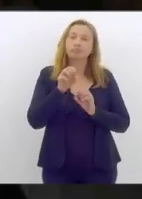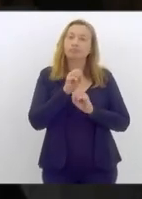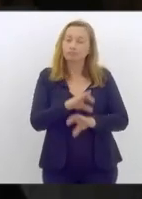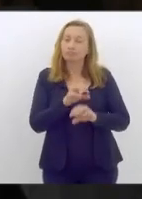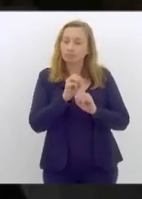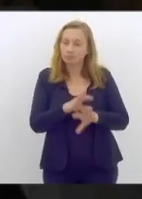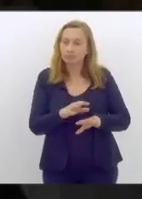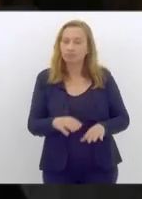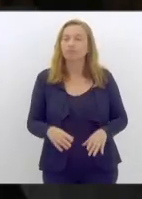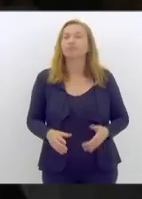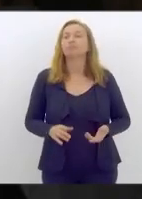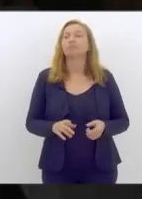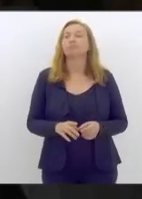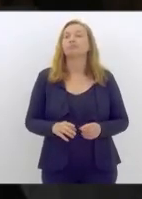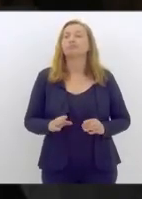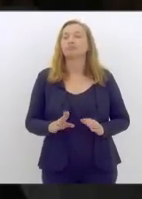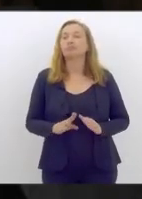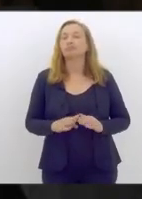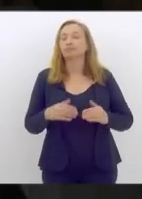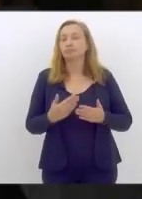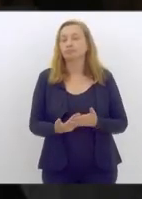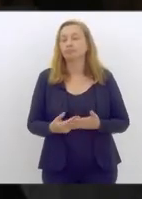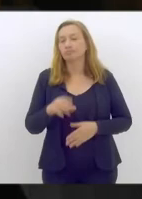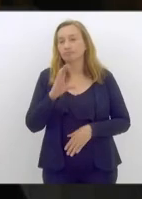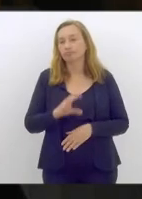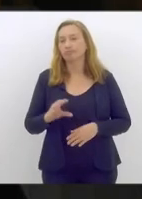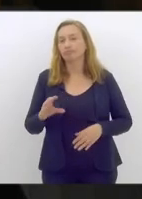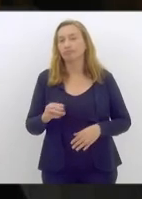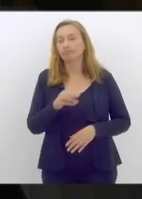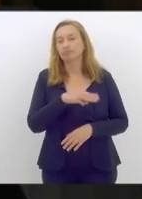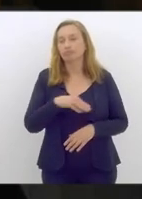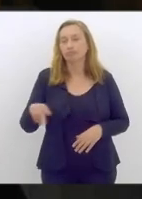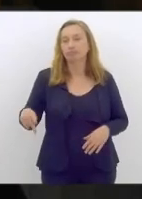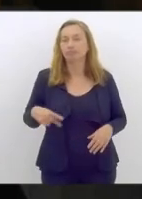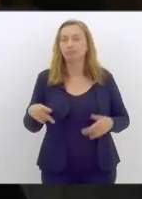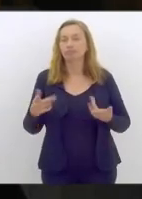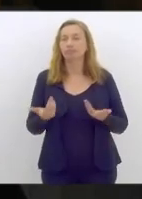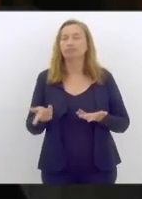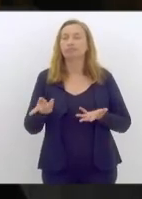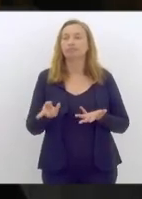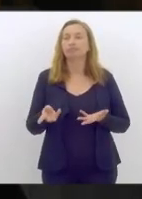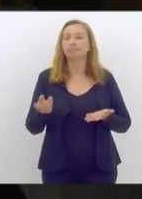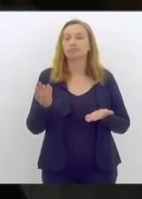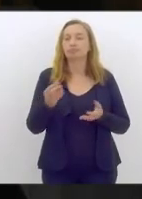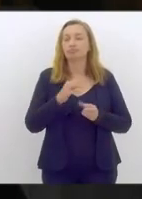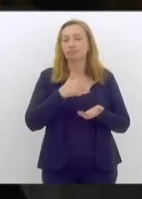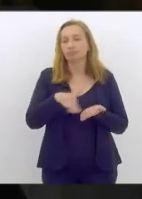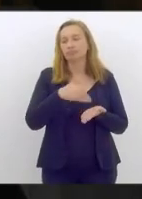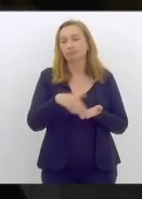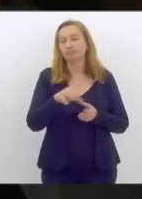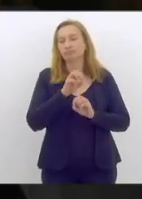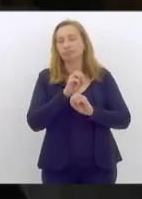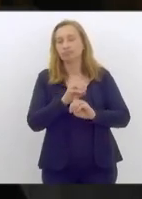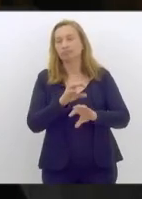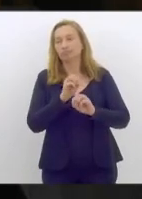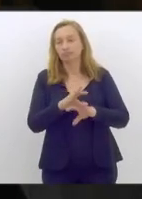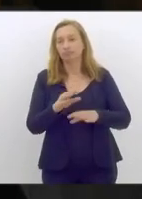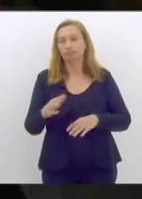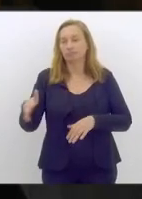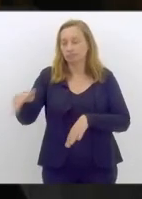e com inquérito civil aberto pelo Ministério Público a secretaria de educação se comprometeu ou convocar 600